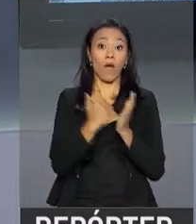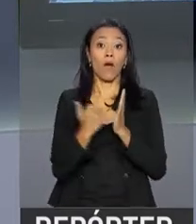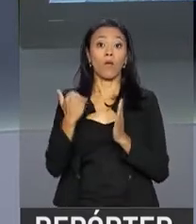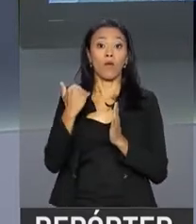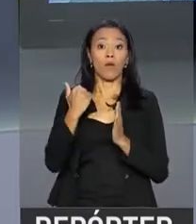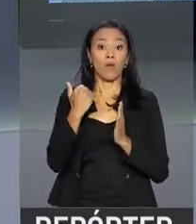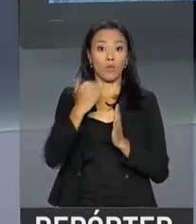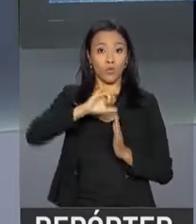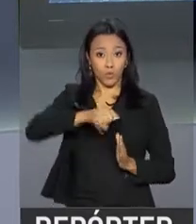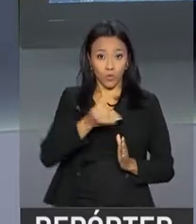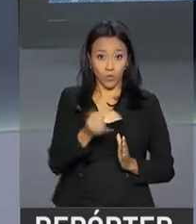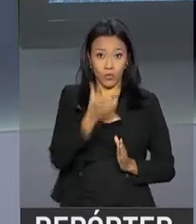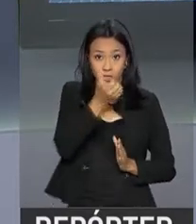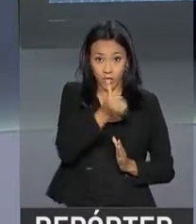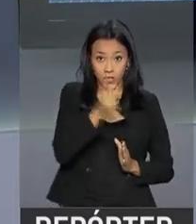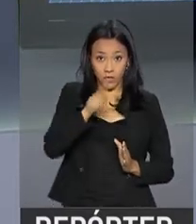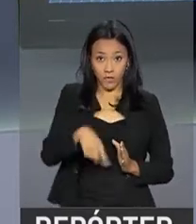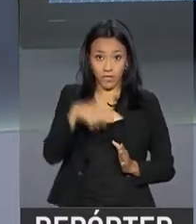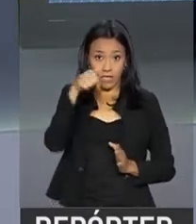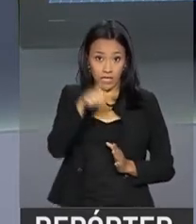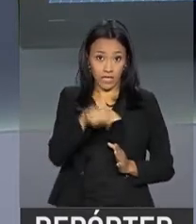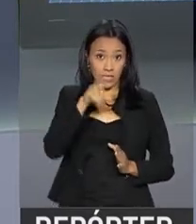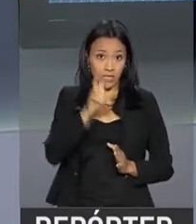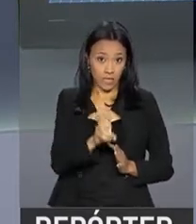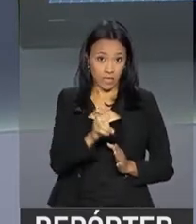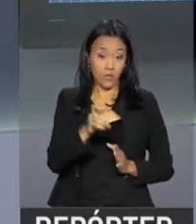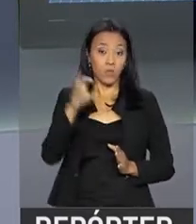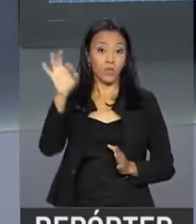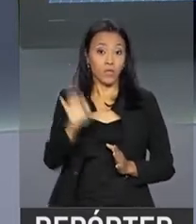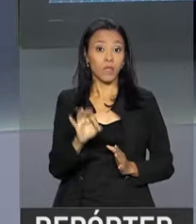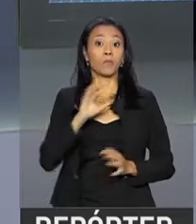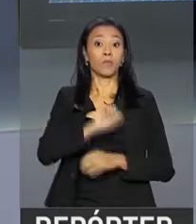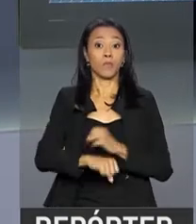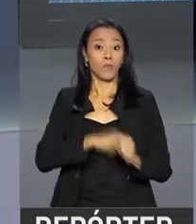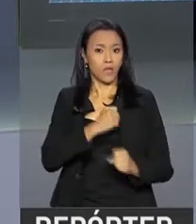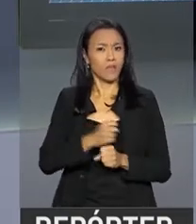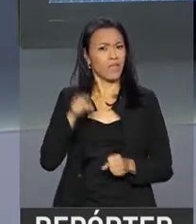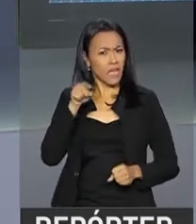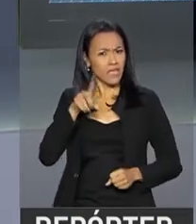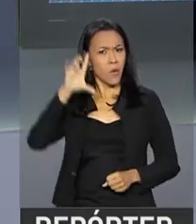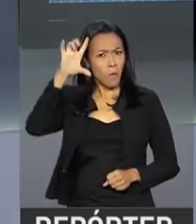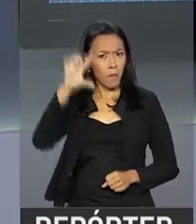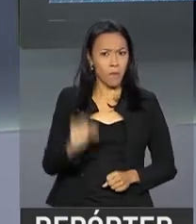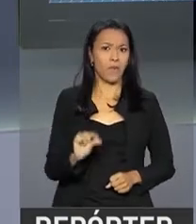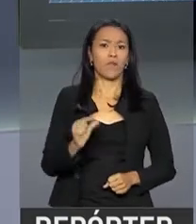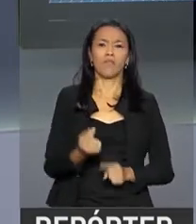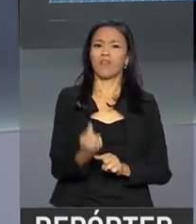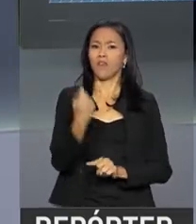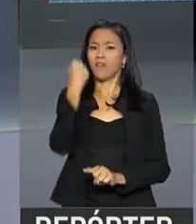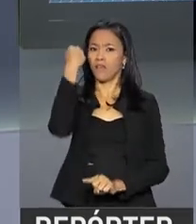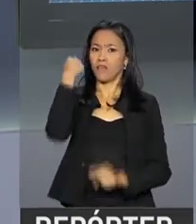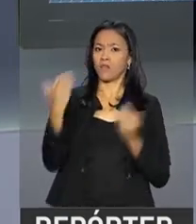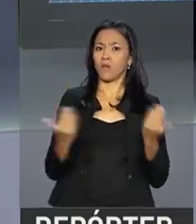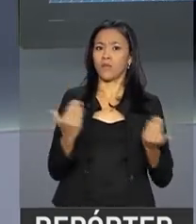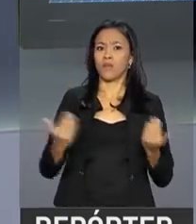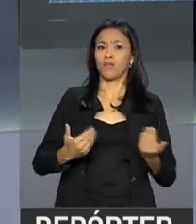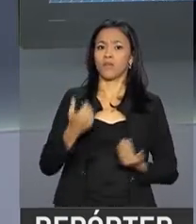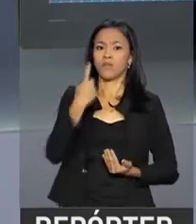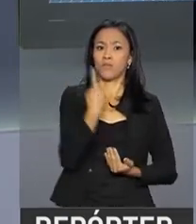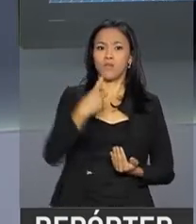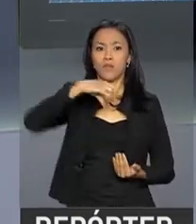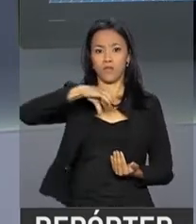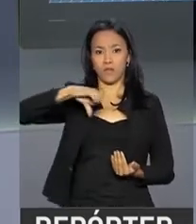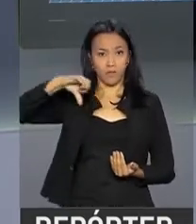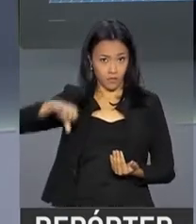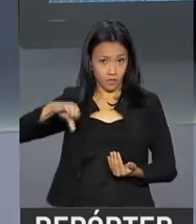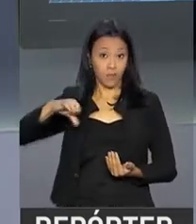6,70 por 5 ao ano é o menor valor desde o início do regime de metas de inflação em 1999 e